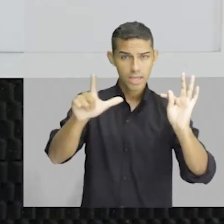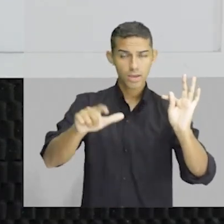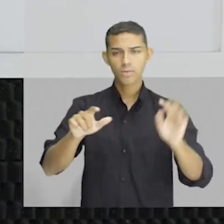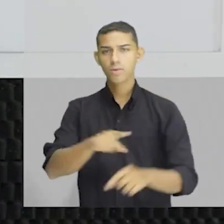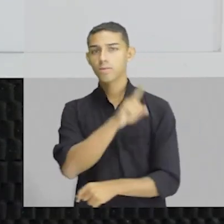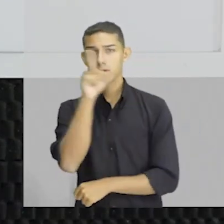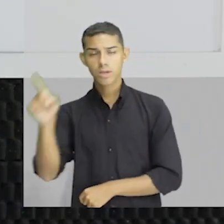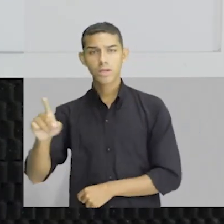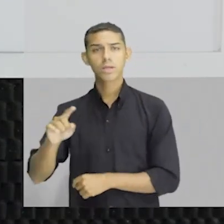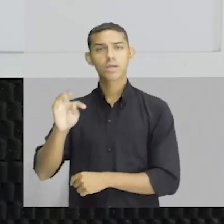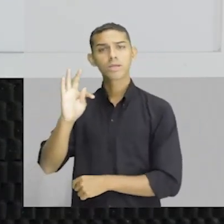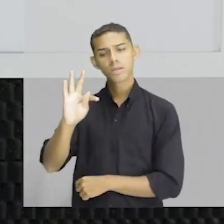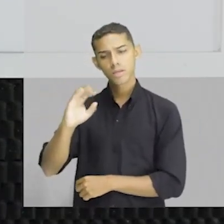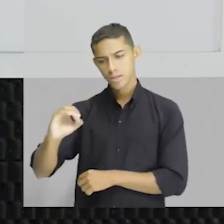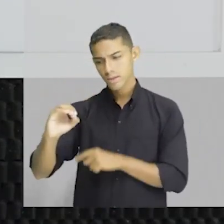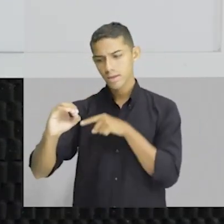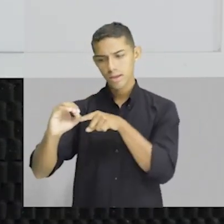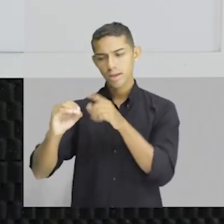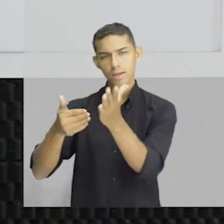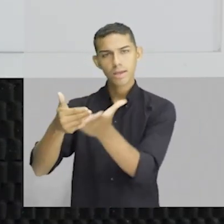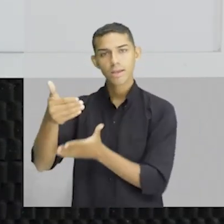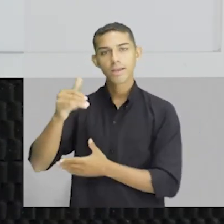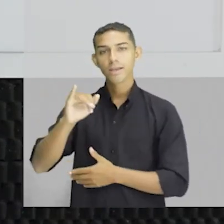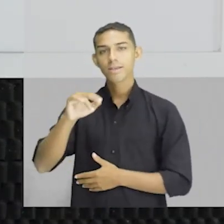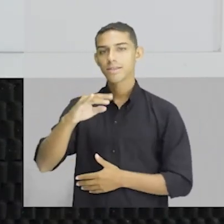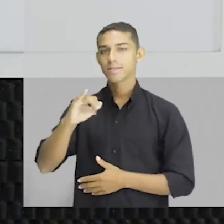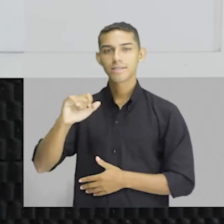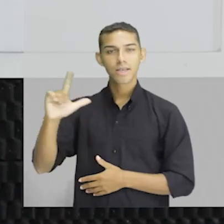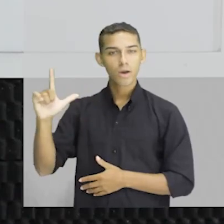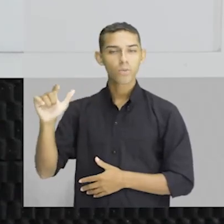temperatura inicial da água Cadê 10 graus Celsius